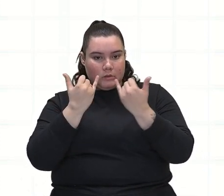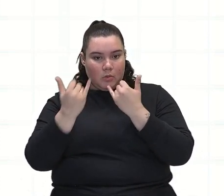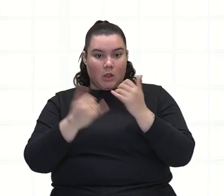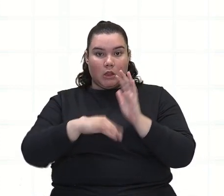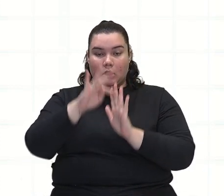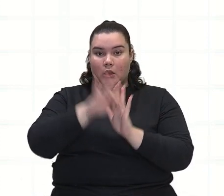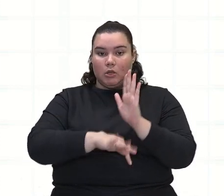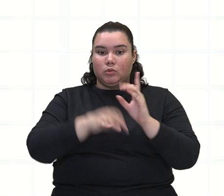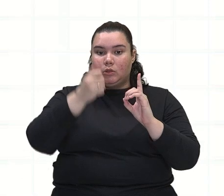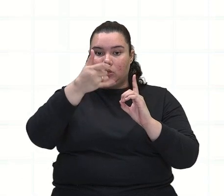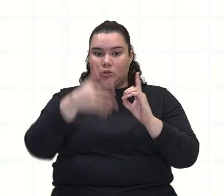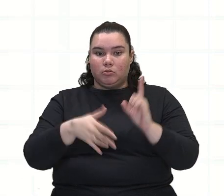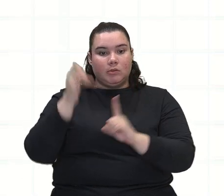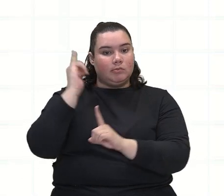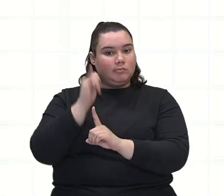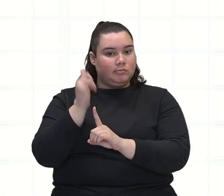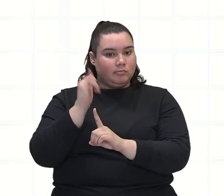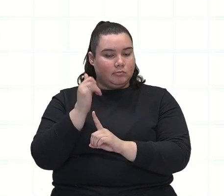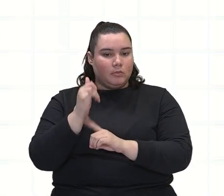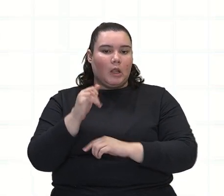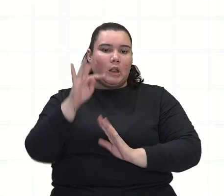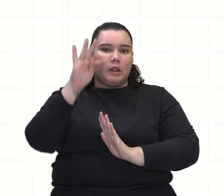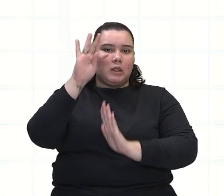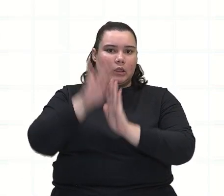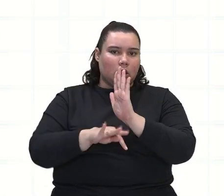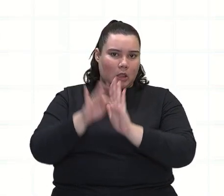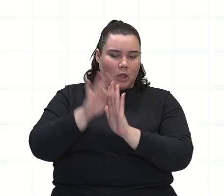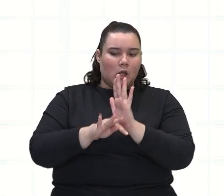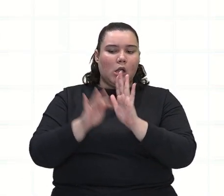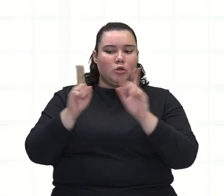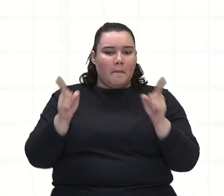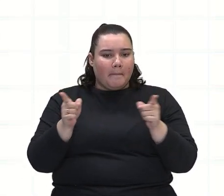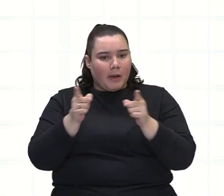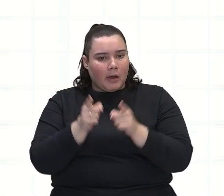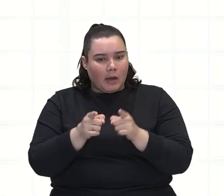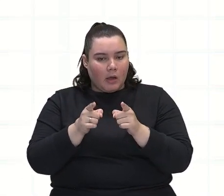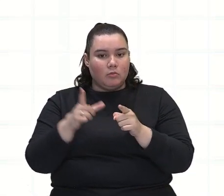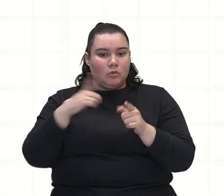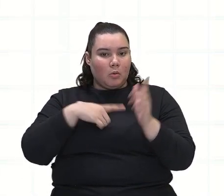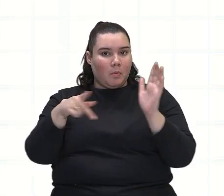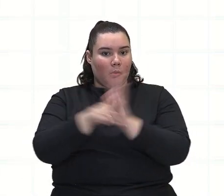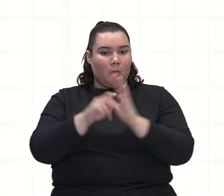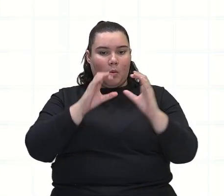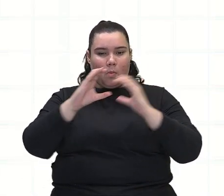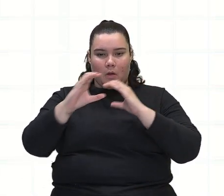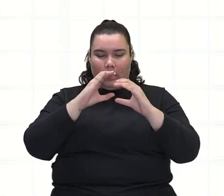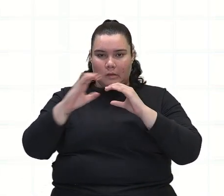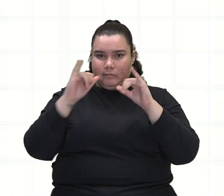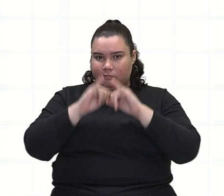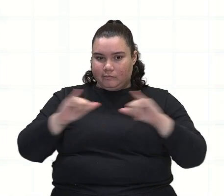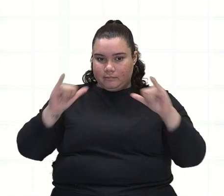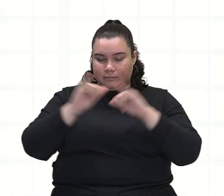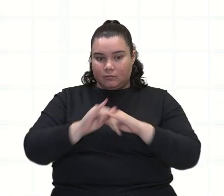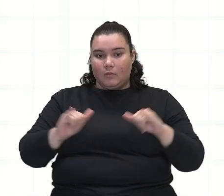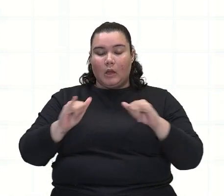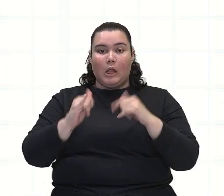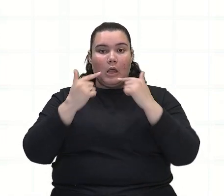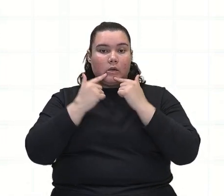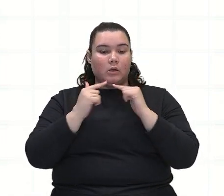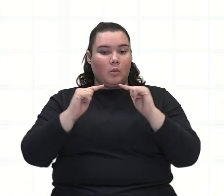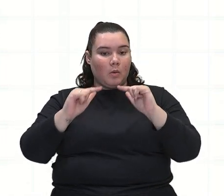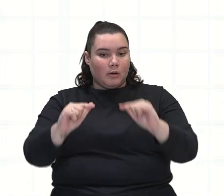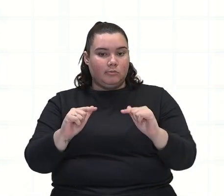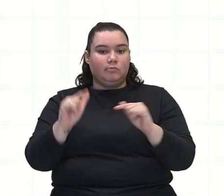textos descritivos ou narrativos, textos relativamente curtos, veiculado nos meios de comunicação,